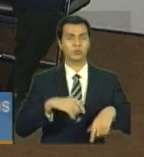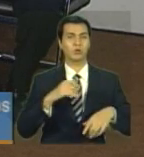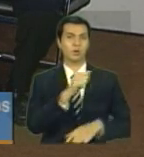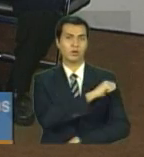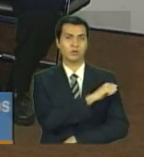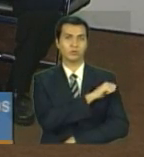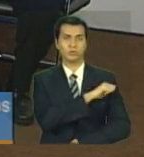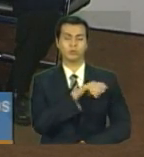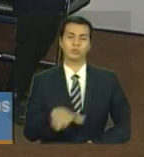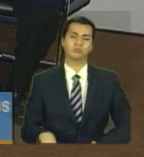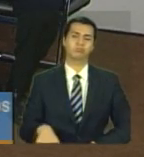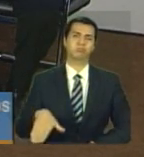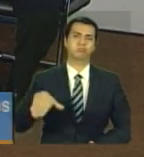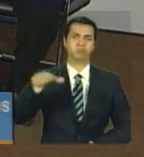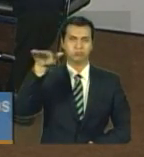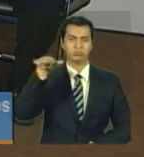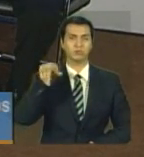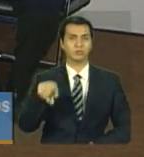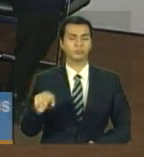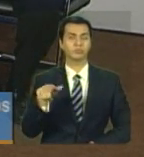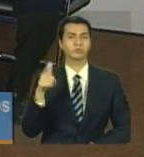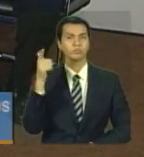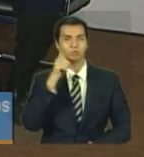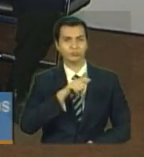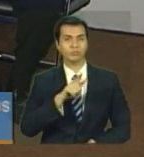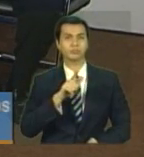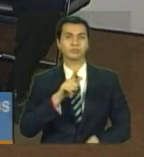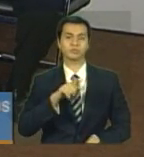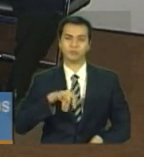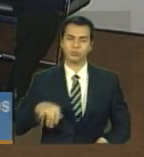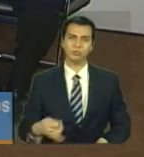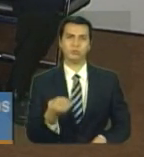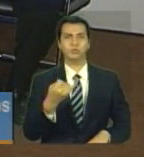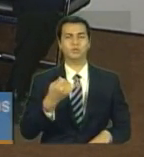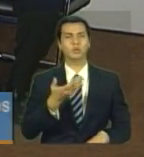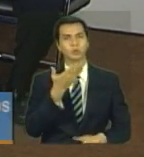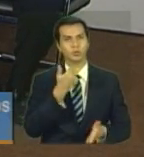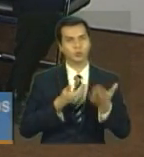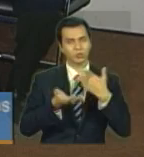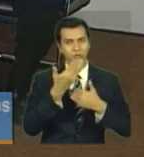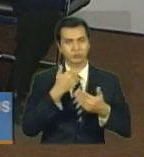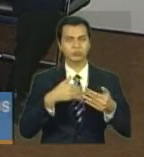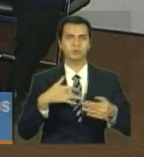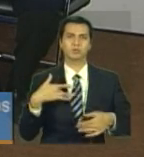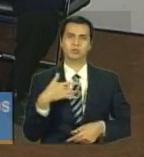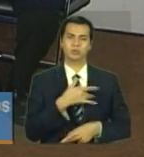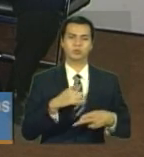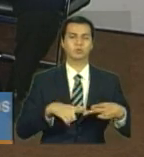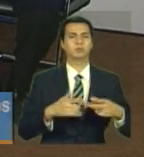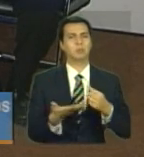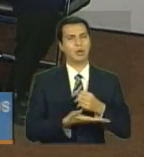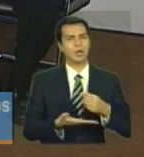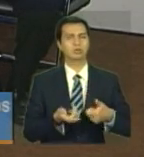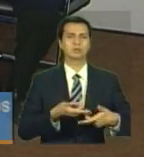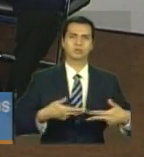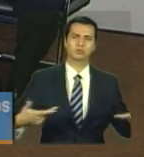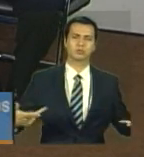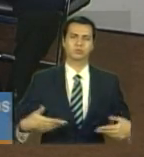algum conhecimento que a SAM proporciona, incentivando o consumo consciente, práticas básicas, entre